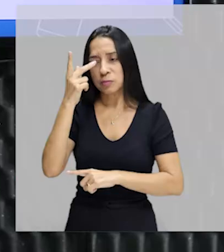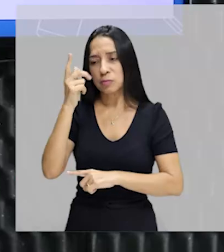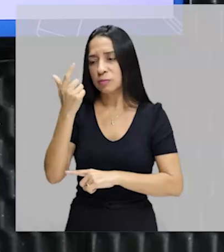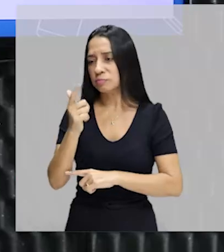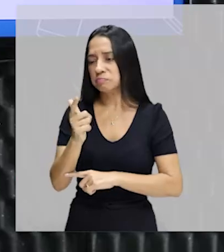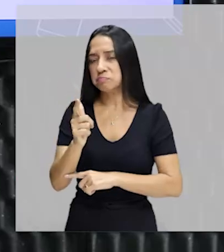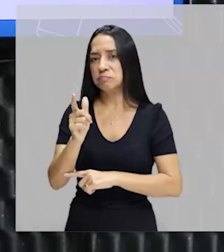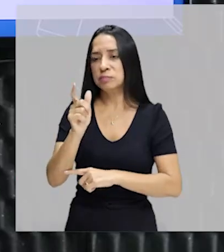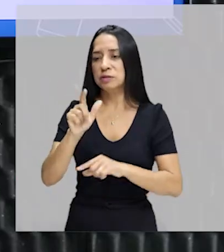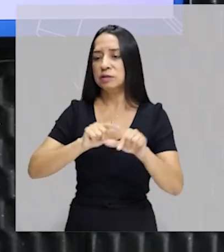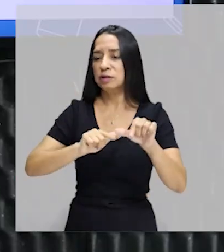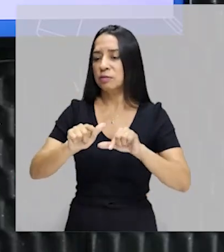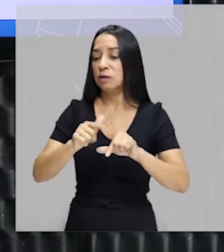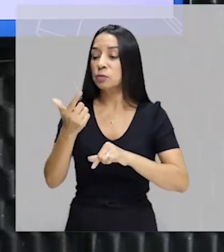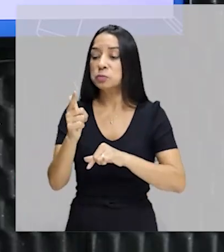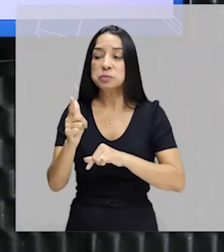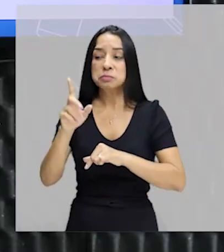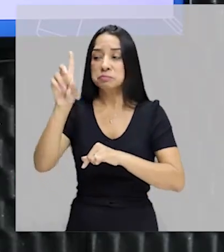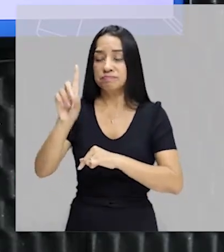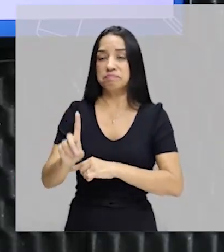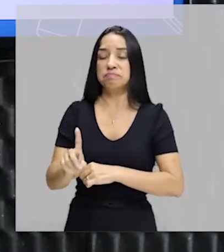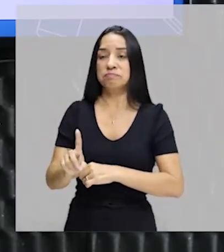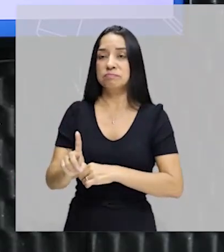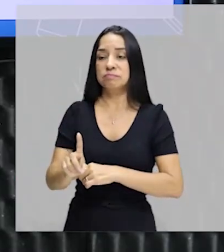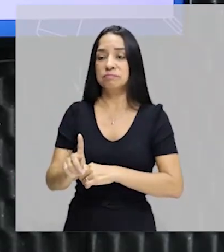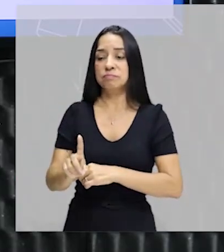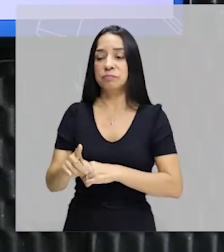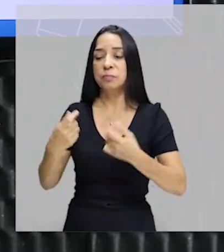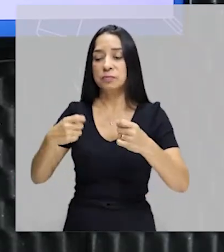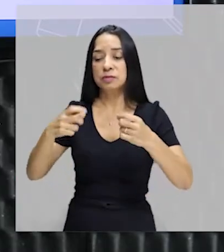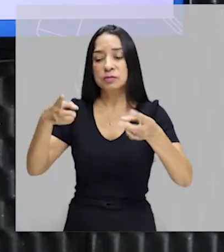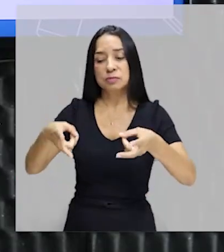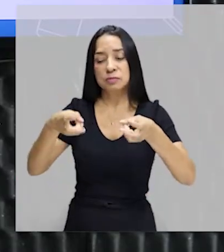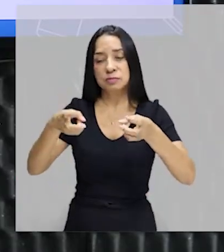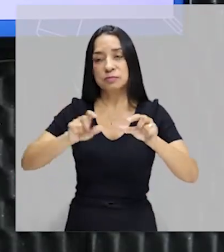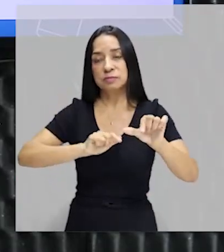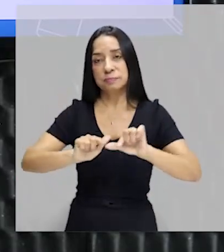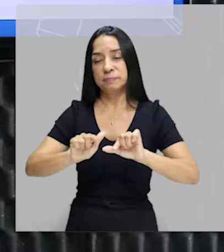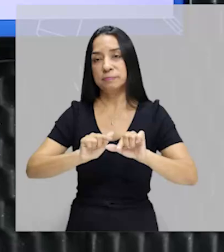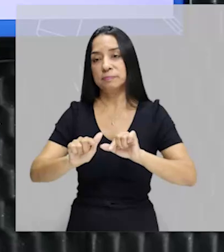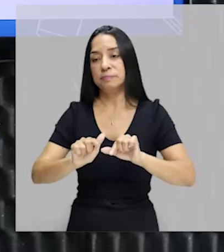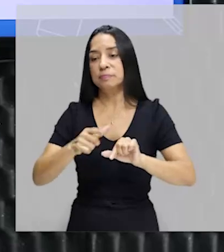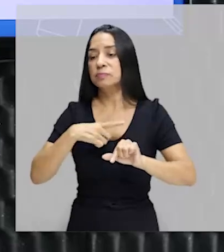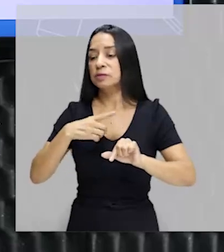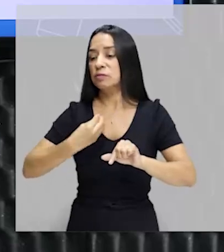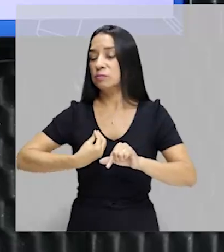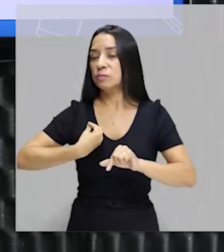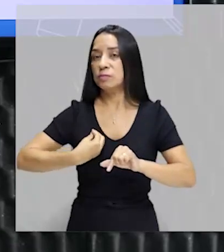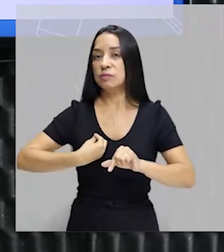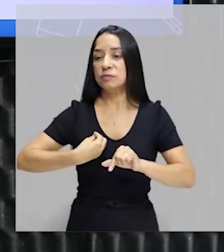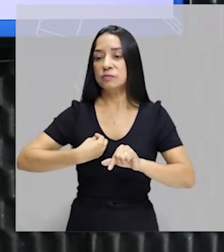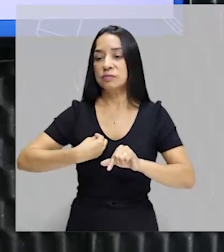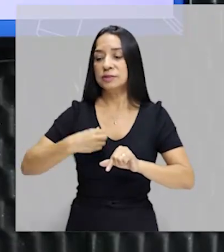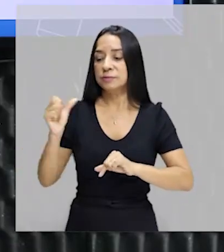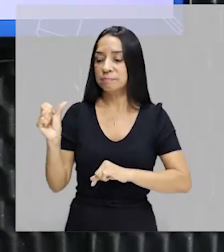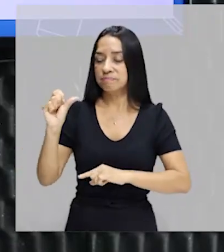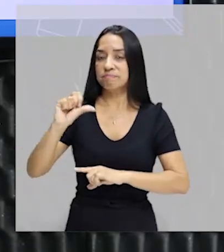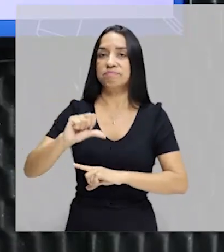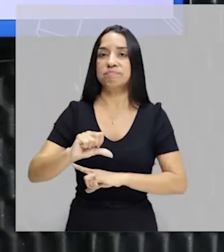tem, evidentemente, esses valores morais. Mas é preciso observar que esses trabalhadores, eles tinham uma vida extremamente